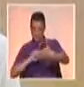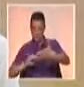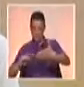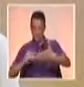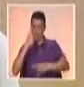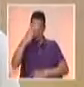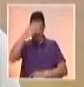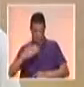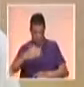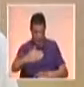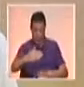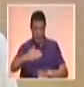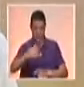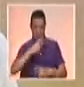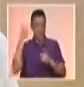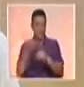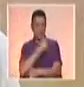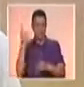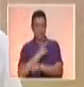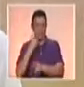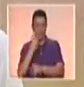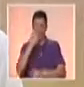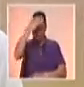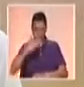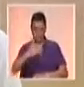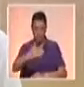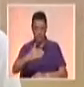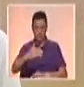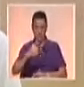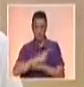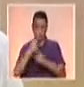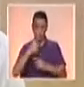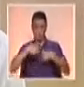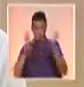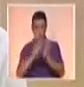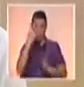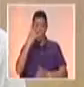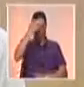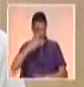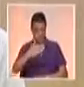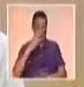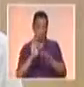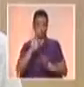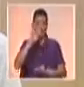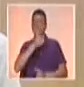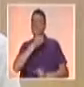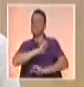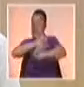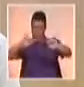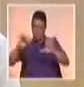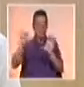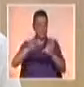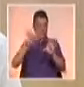numa semana. Uhum. Portanto, há uma semana de atividade. É uma semana de atividades. Exatamente. Na prática, são 4 semanas, não é? Exatamente. Portanto, podem escolher qual a semana em